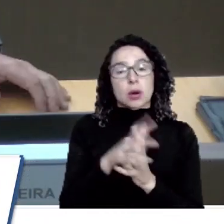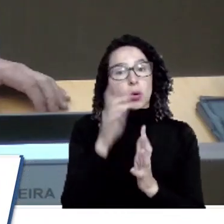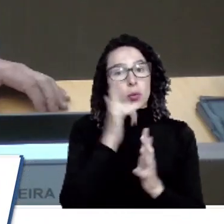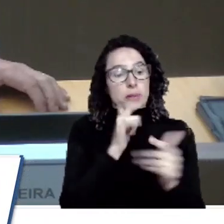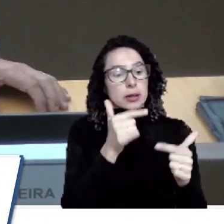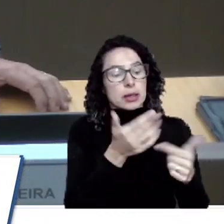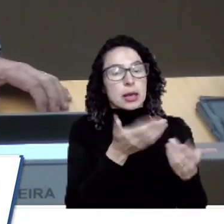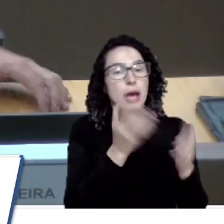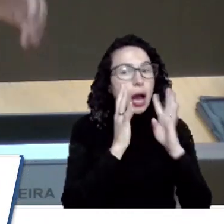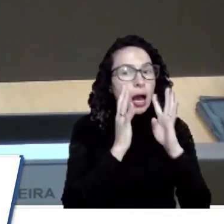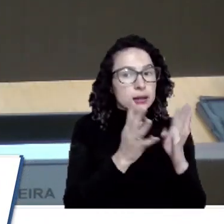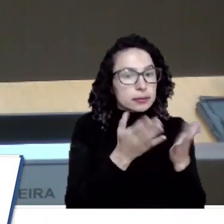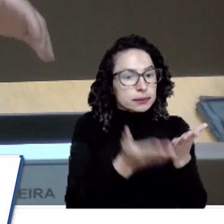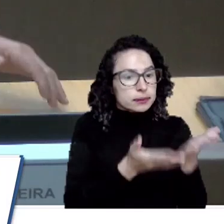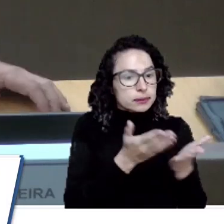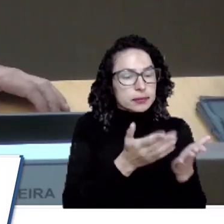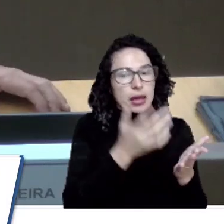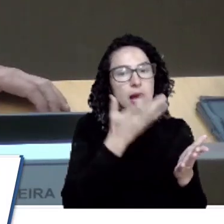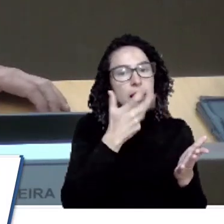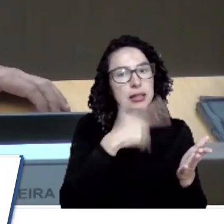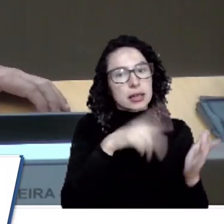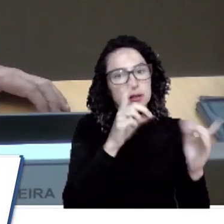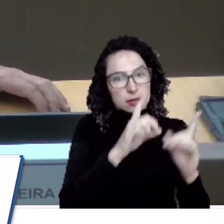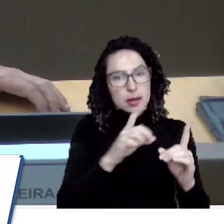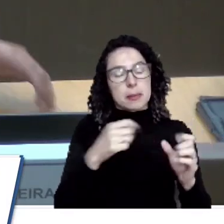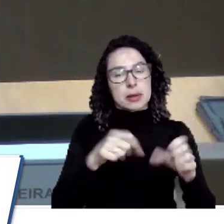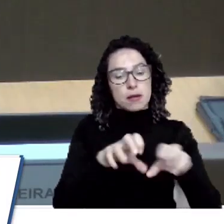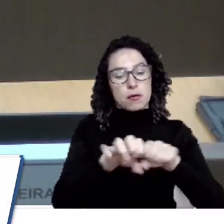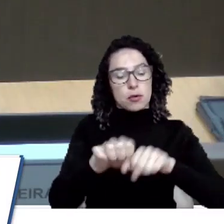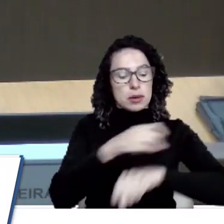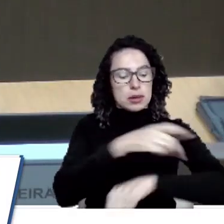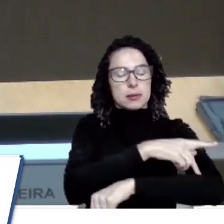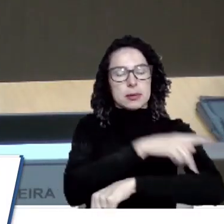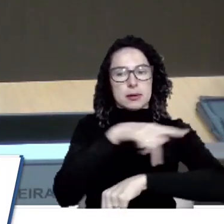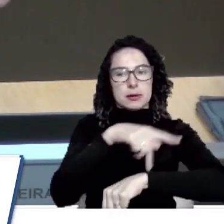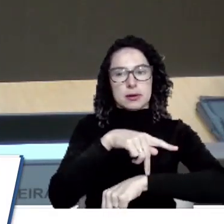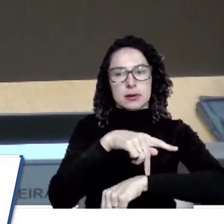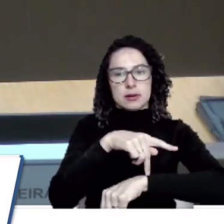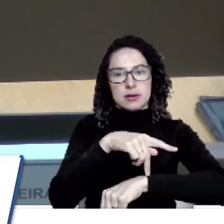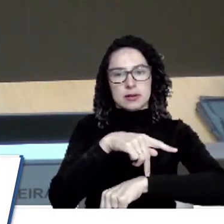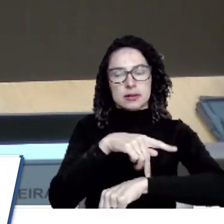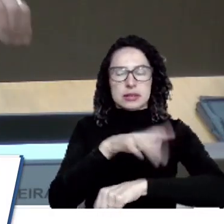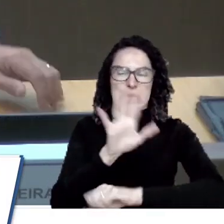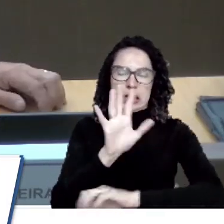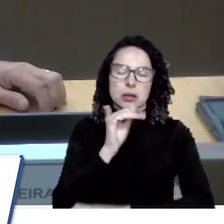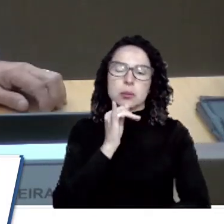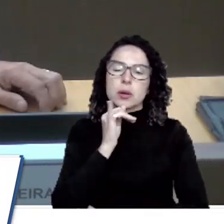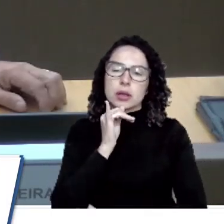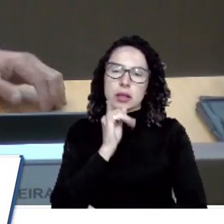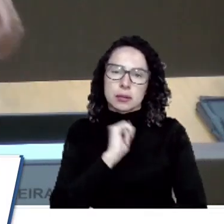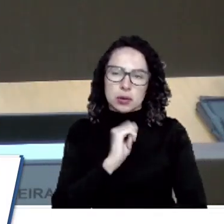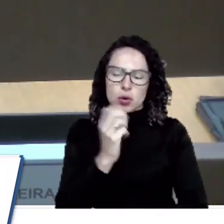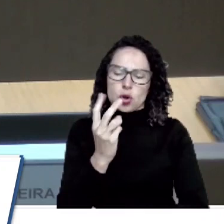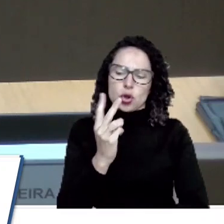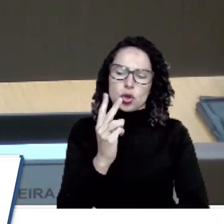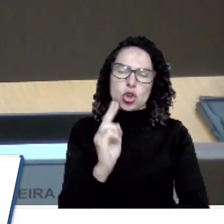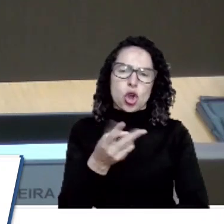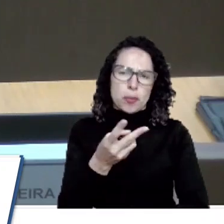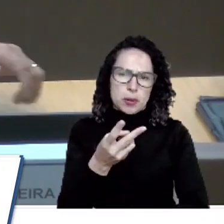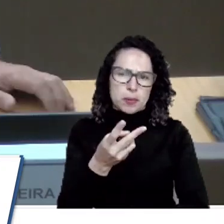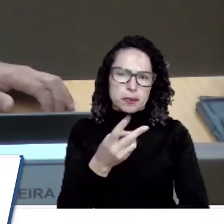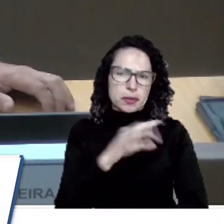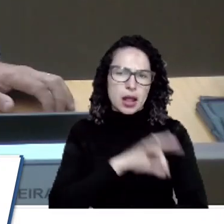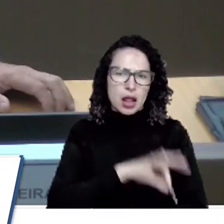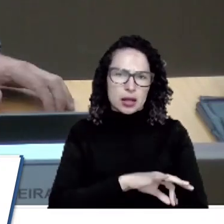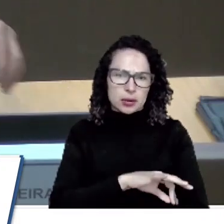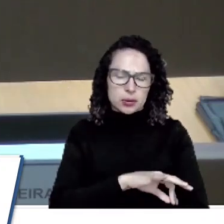com deficiência, precisa ter pedagogia. Ela ganha, um exemplo, R$2.000. Uma que cuida de uma